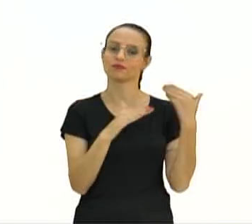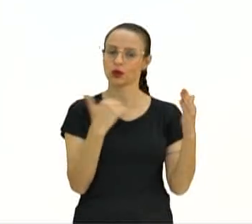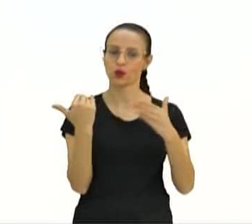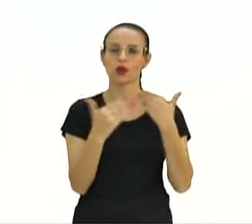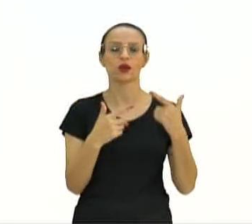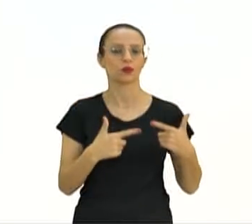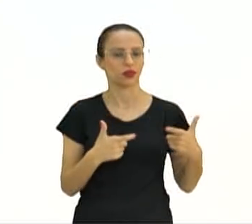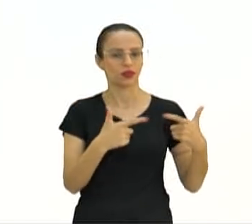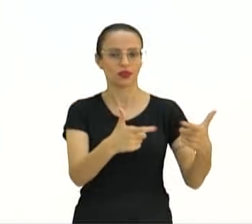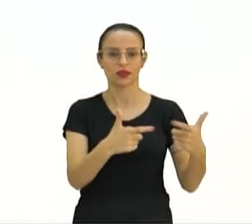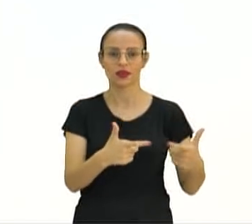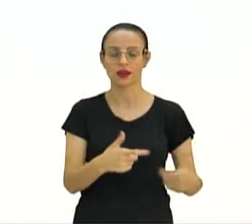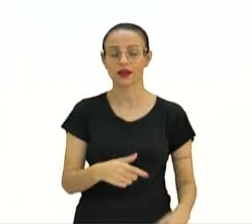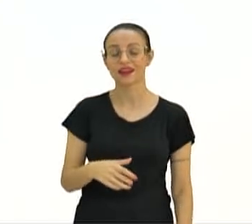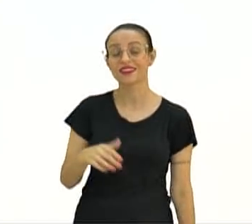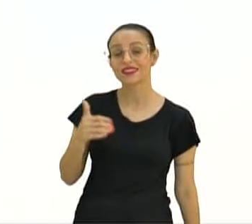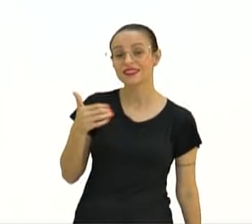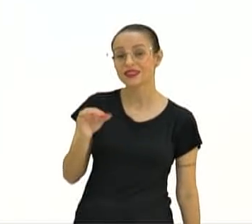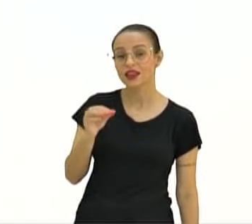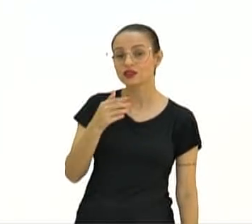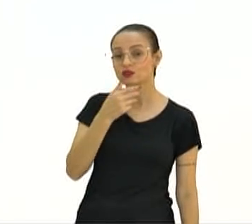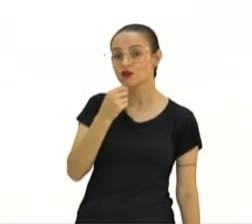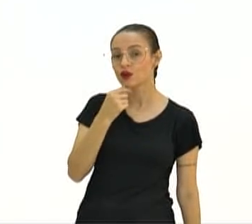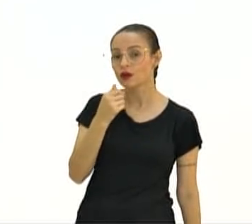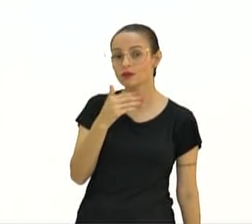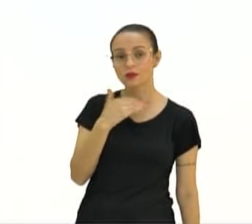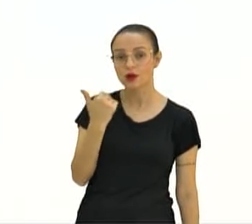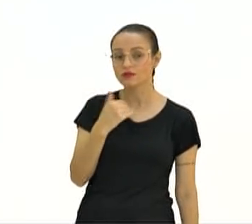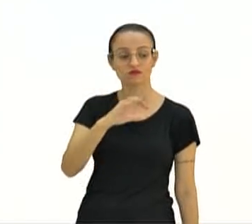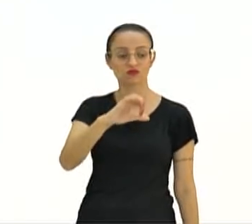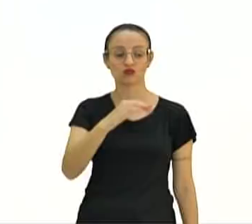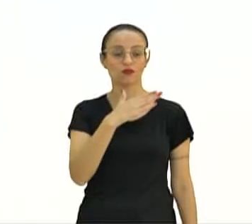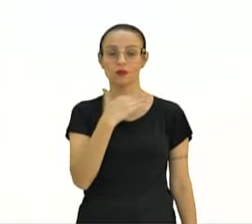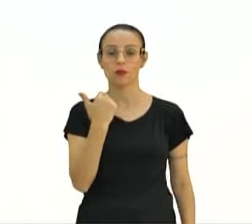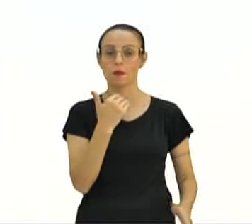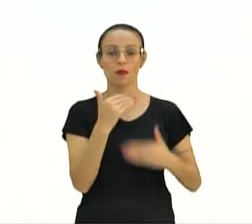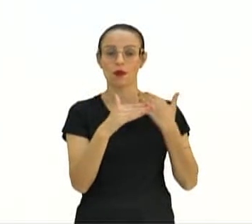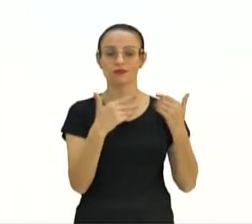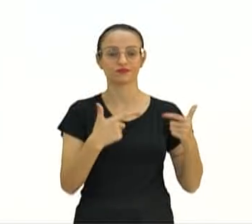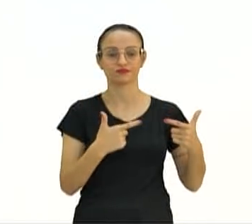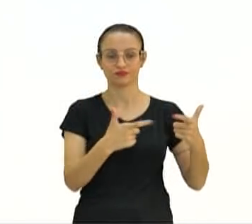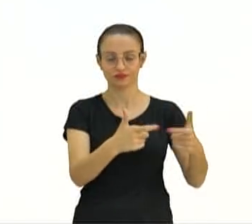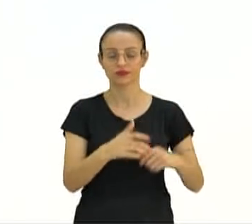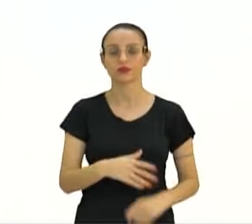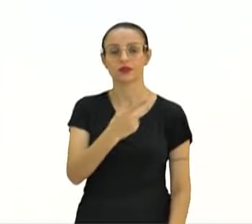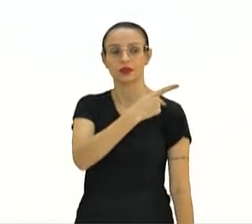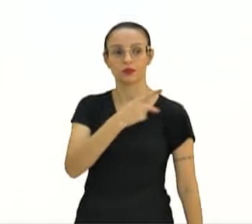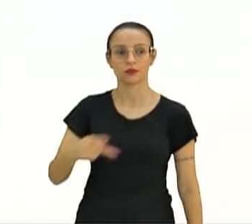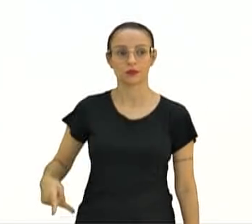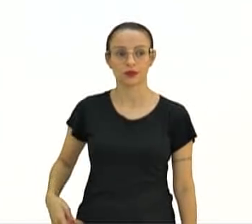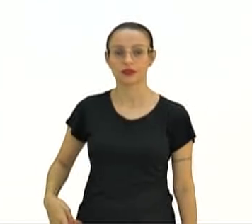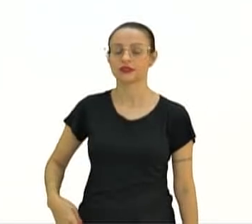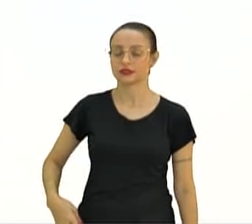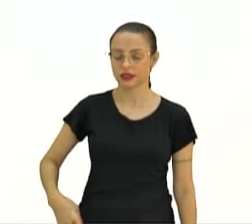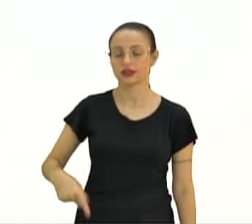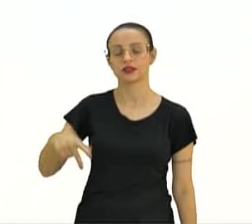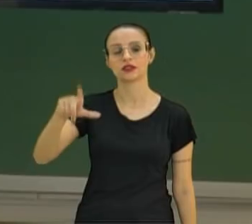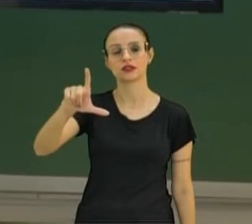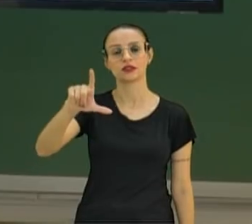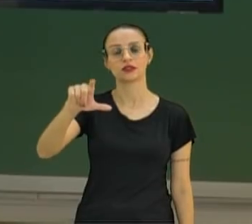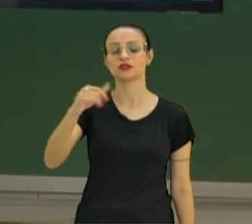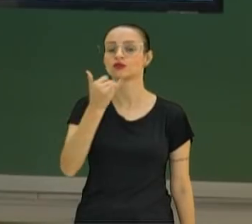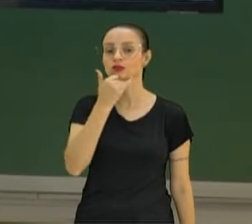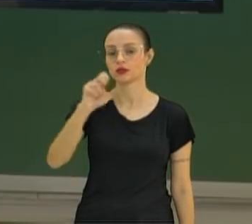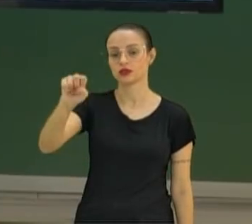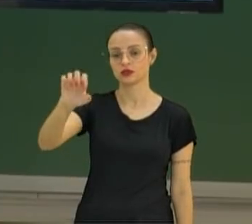conflito. Então, de cada 10 homens adultos, 9 morreram em conflito, tá? O presidente paraguaio Solano Lopes foi